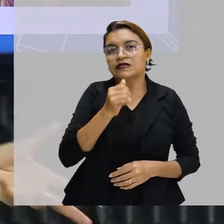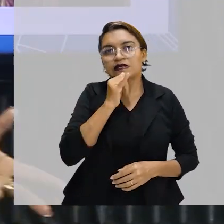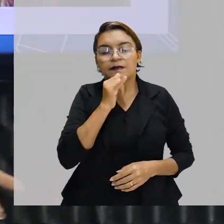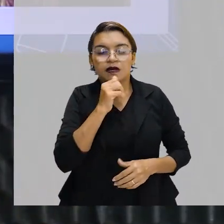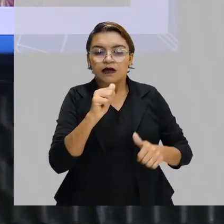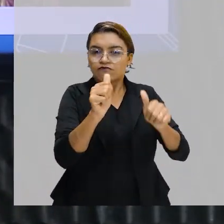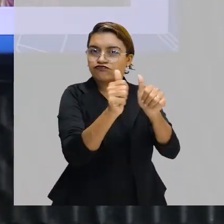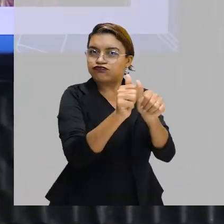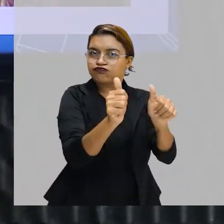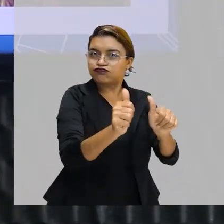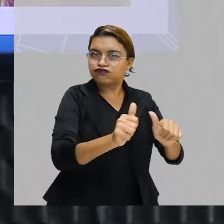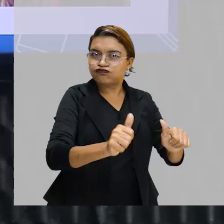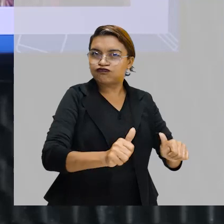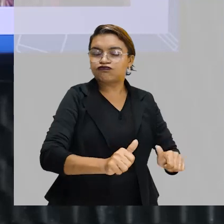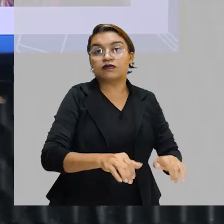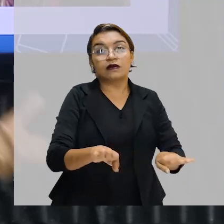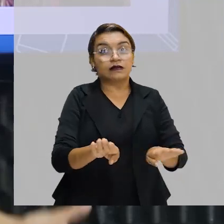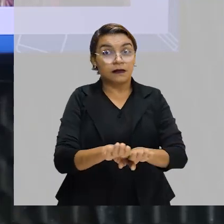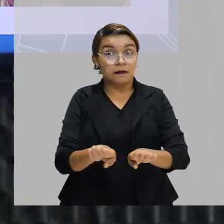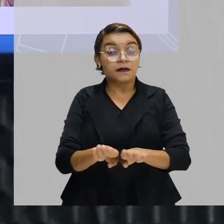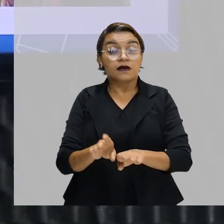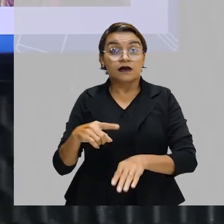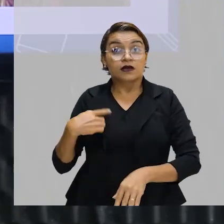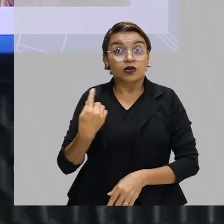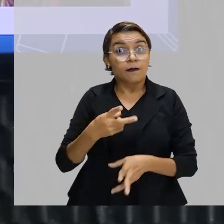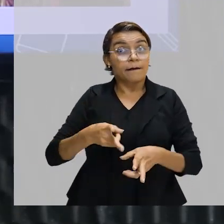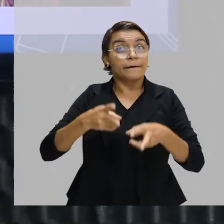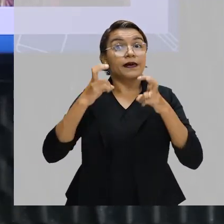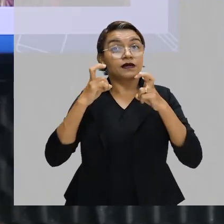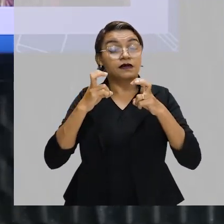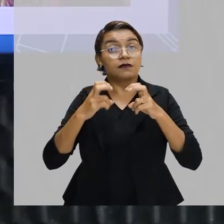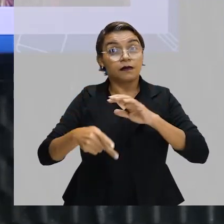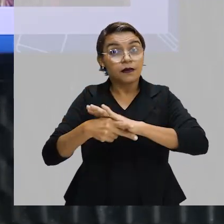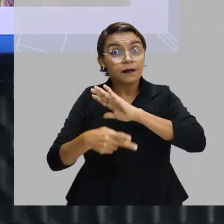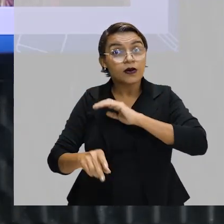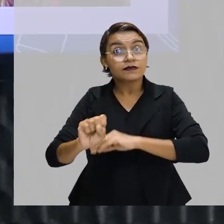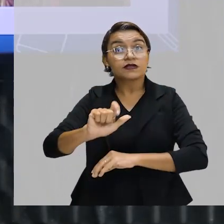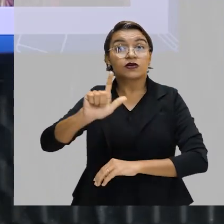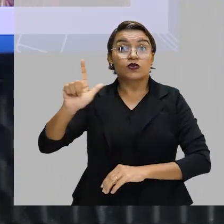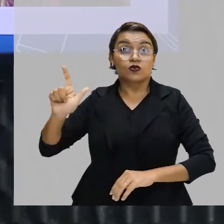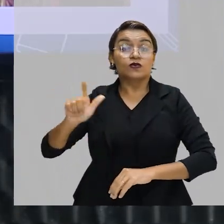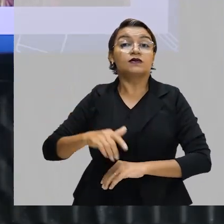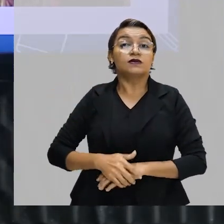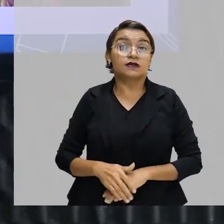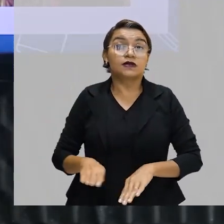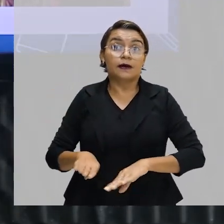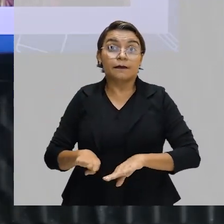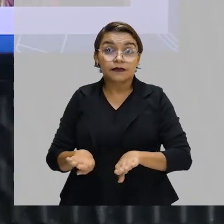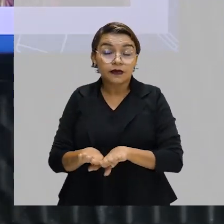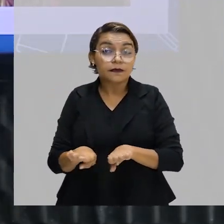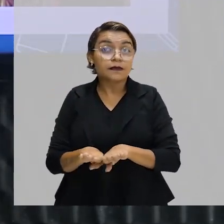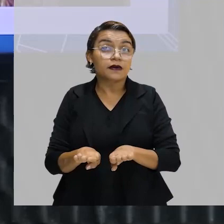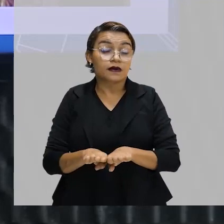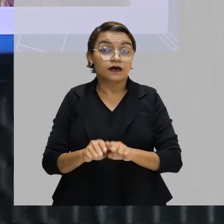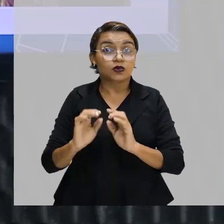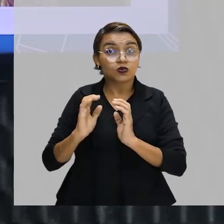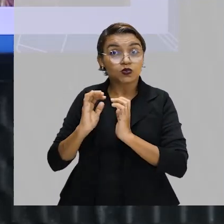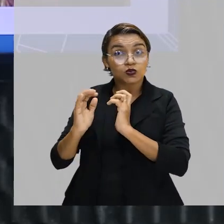escultura, na arquitetura. Nós podemos ver isso aqui em São Luís, lá no Centro Histórico. Nós temos